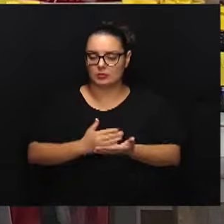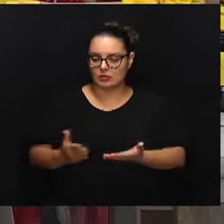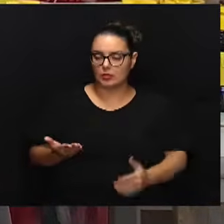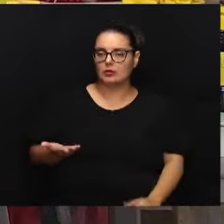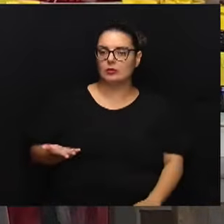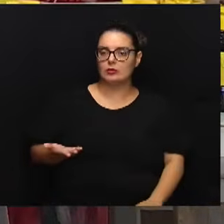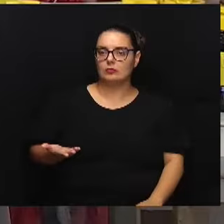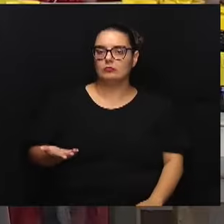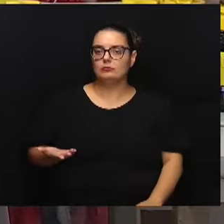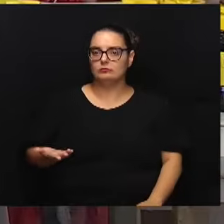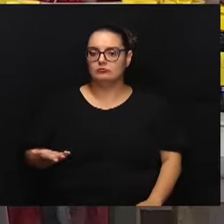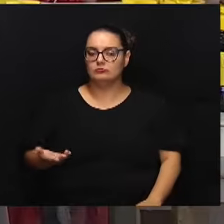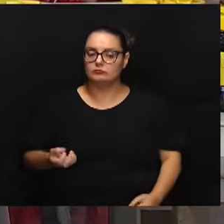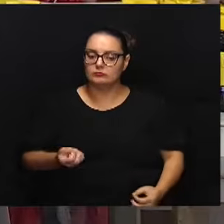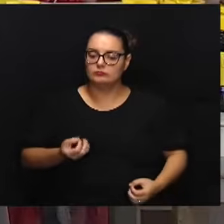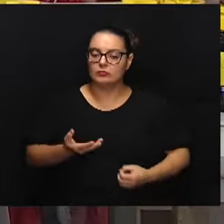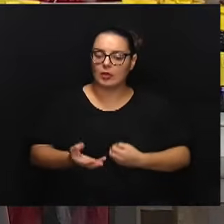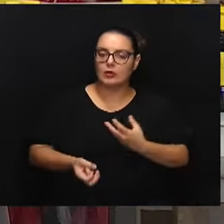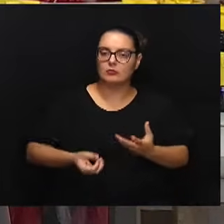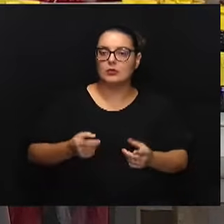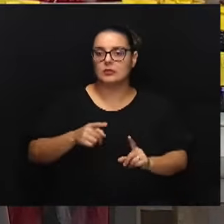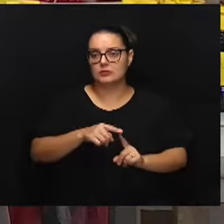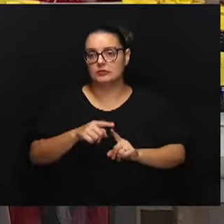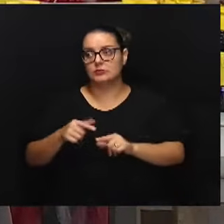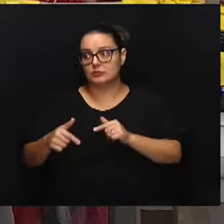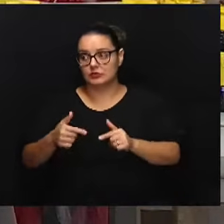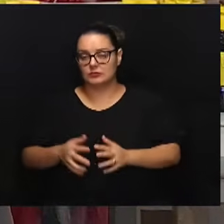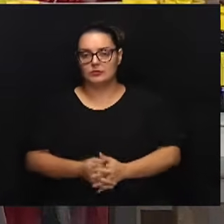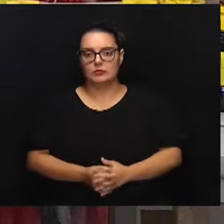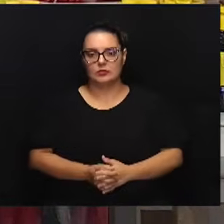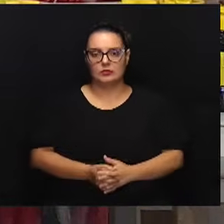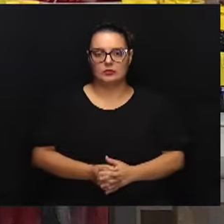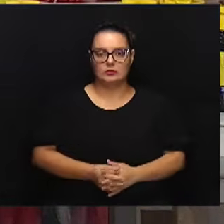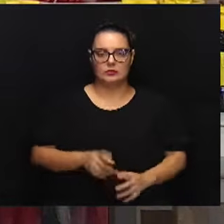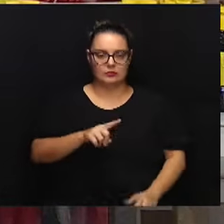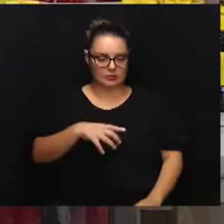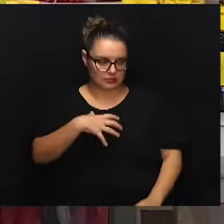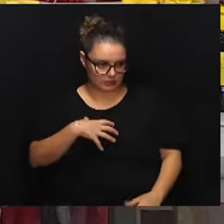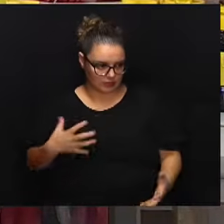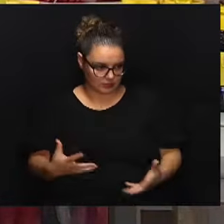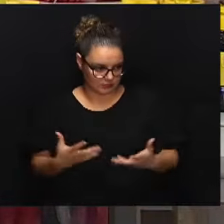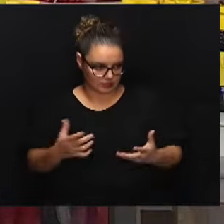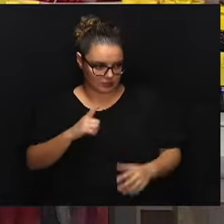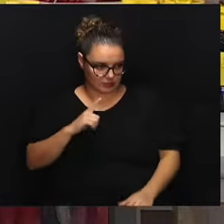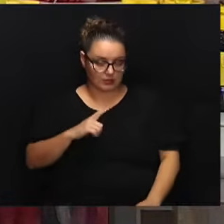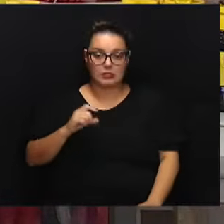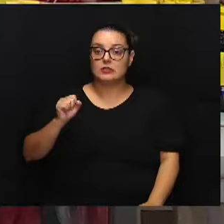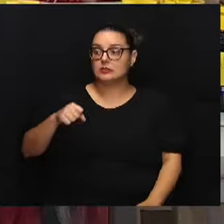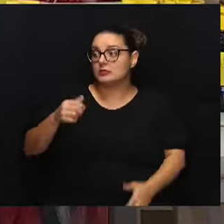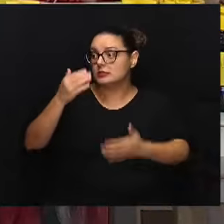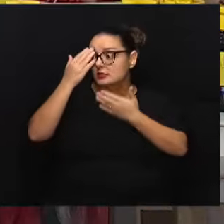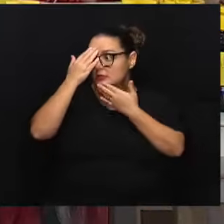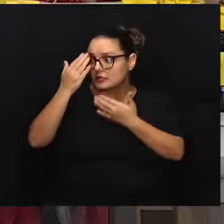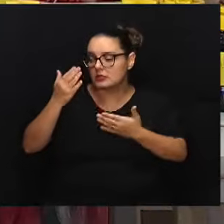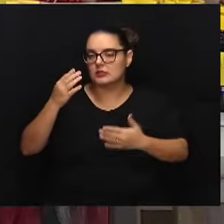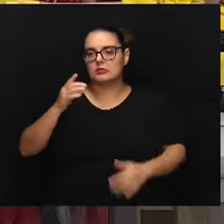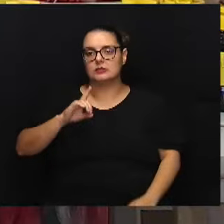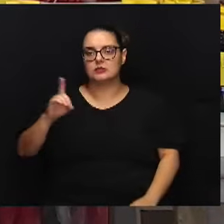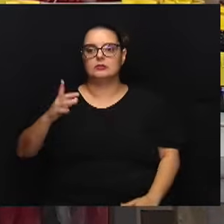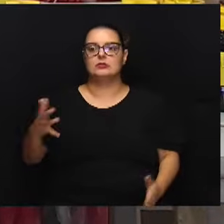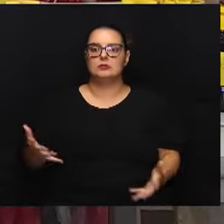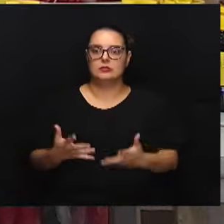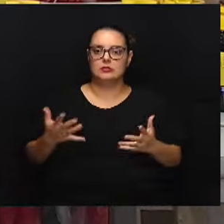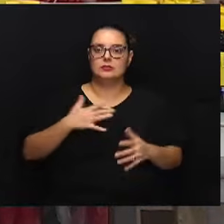a esboçar nesse tipo de trabalho. Você teve incentivo? Tive, graças a Deus, eu tive muito incentivo da minha